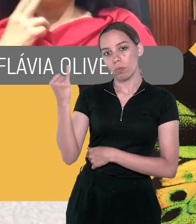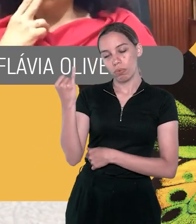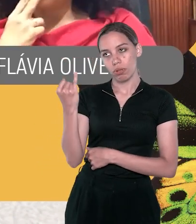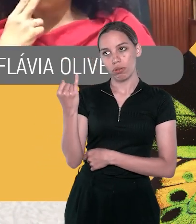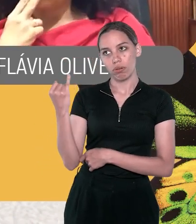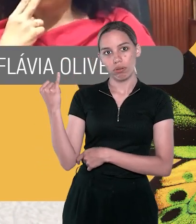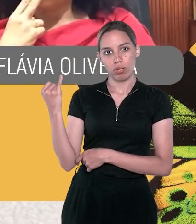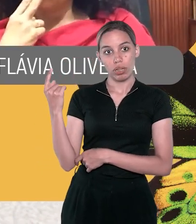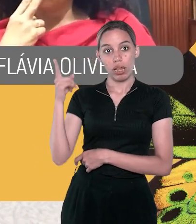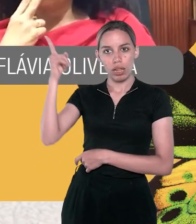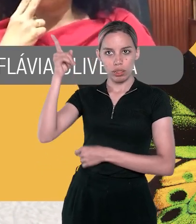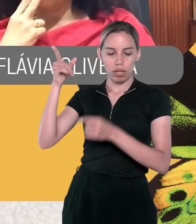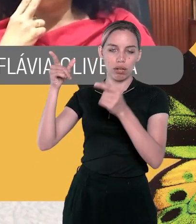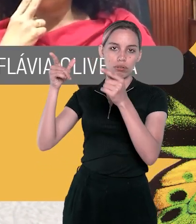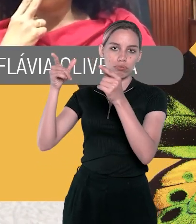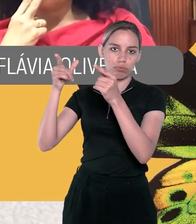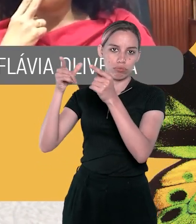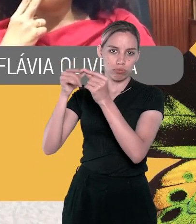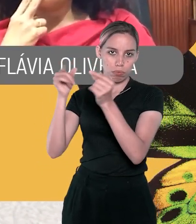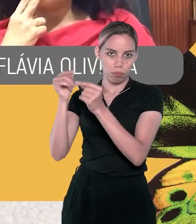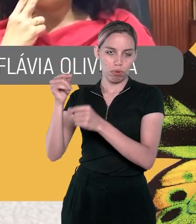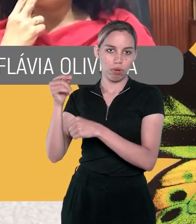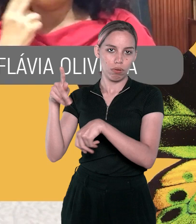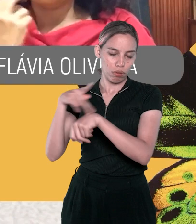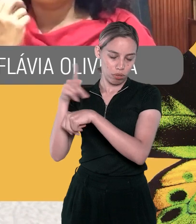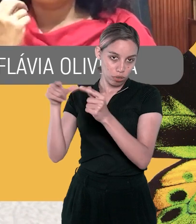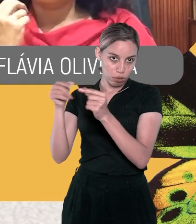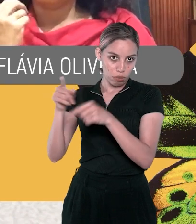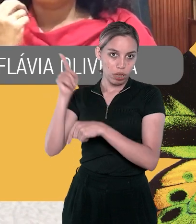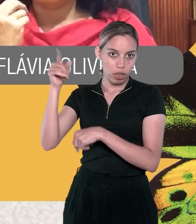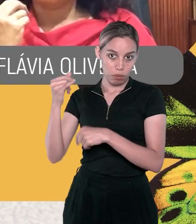Japão é importantíssimo.